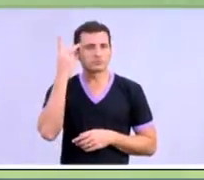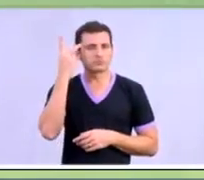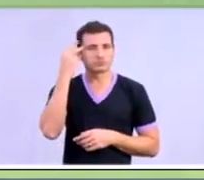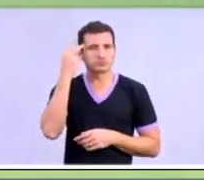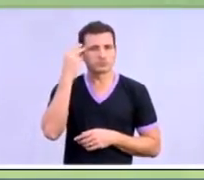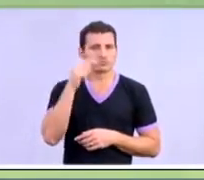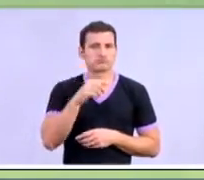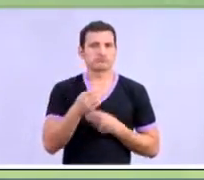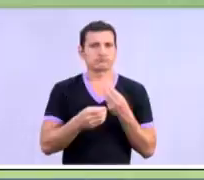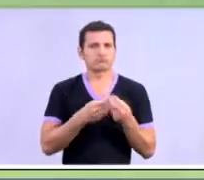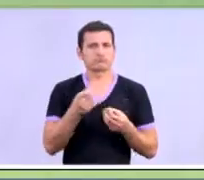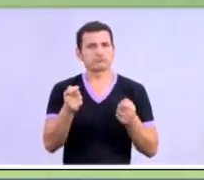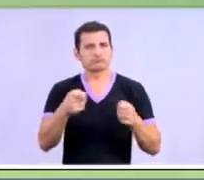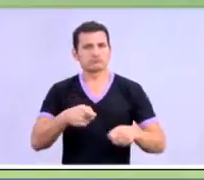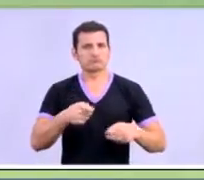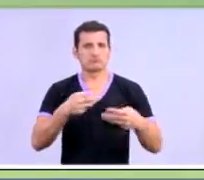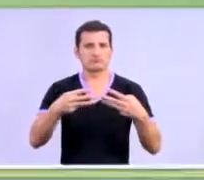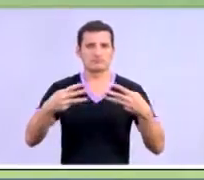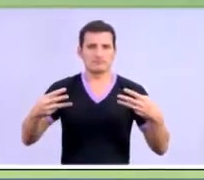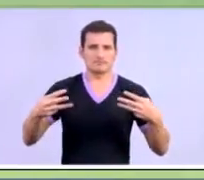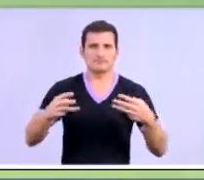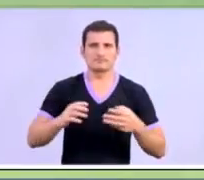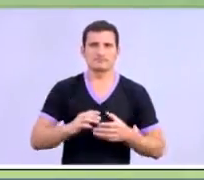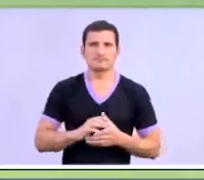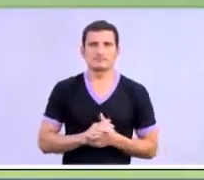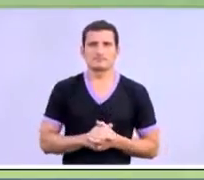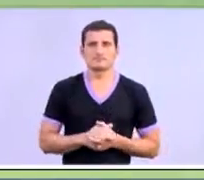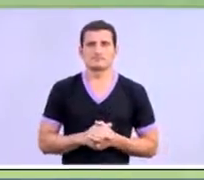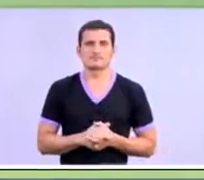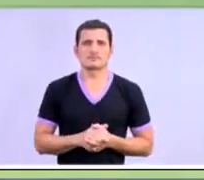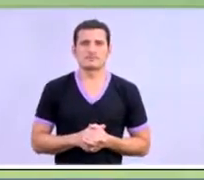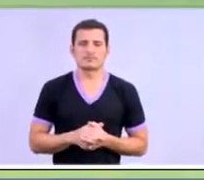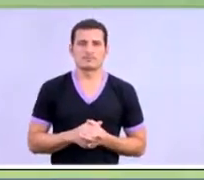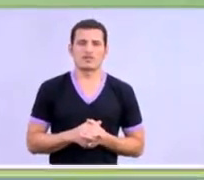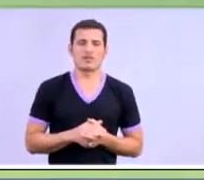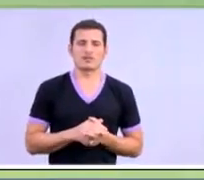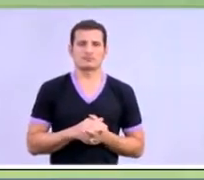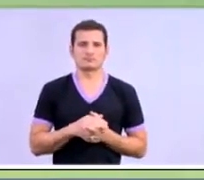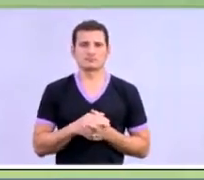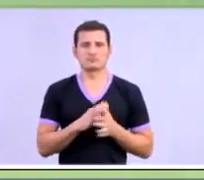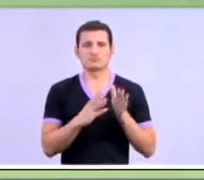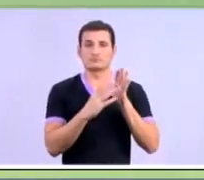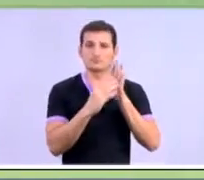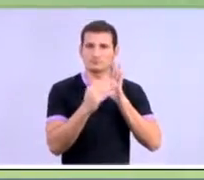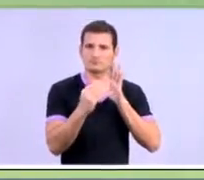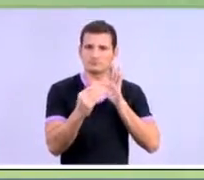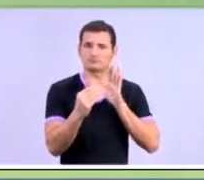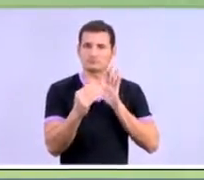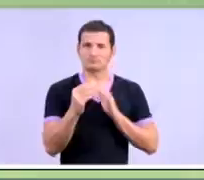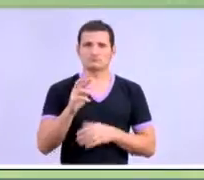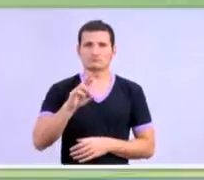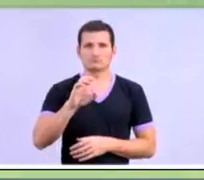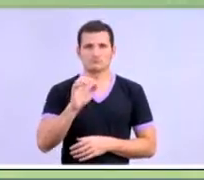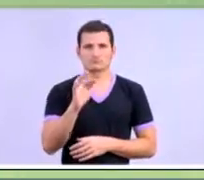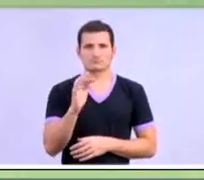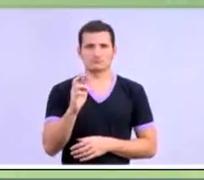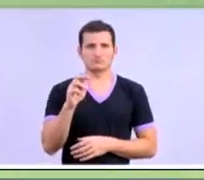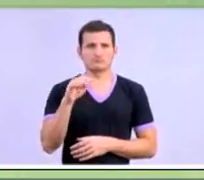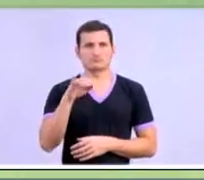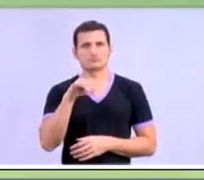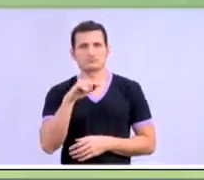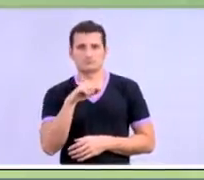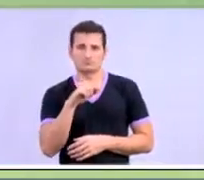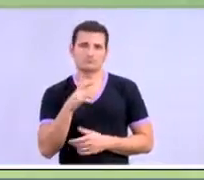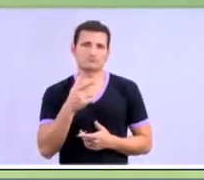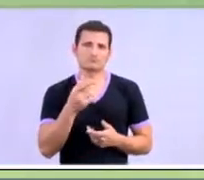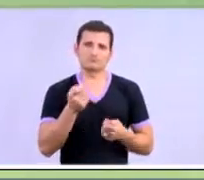e capacidades de rede. Acho bem interessante, professor, o modelo de referência que ele vai permitir essa troca de informação